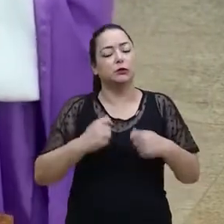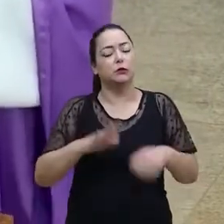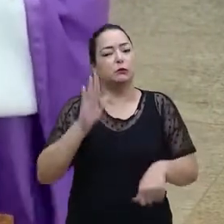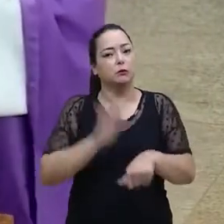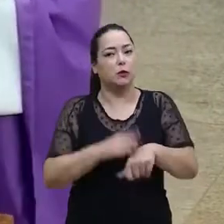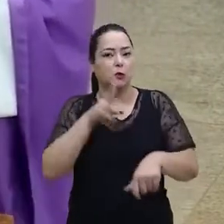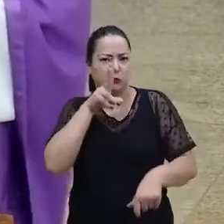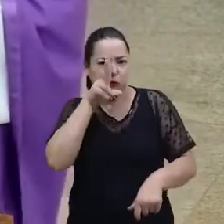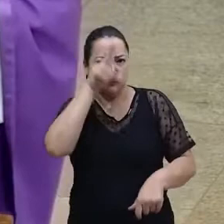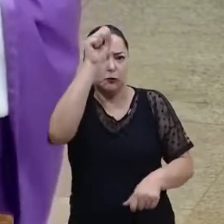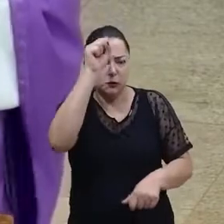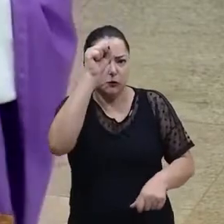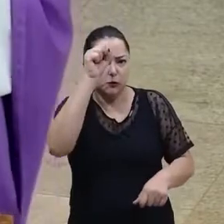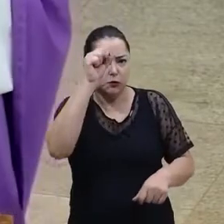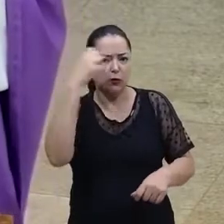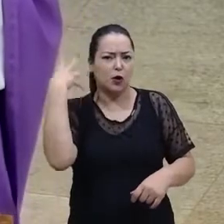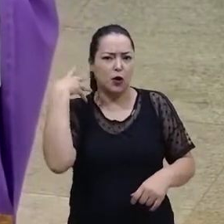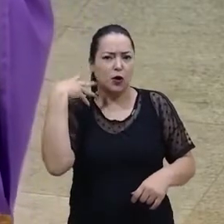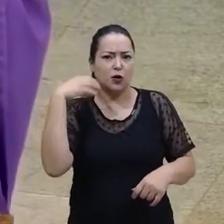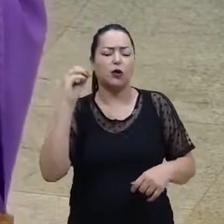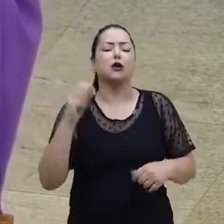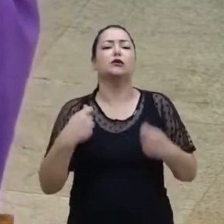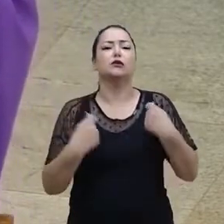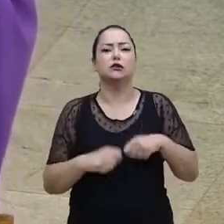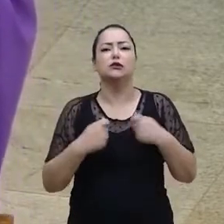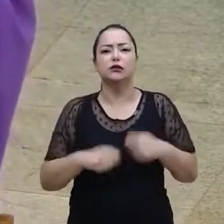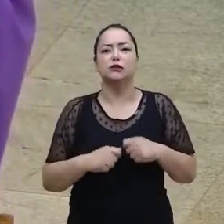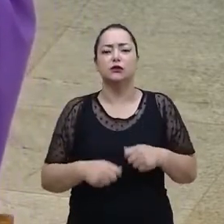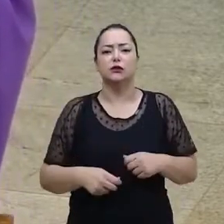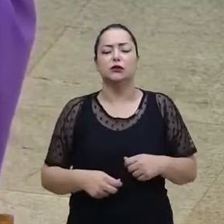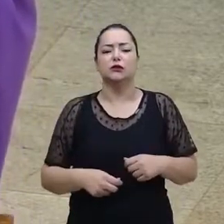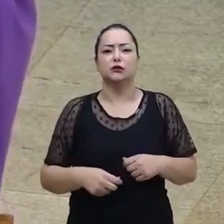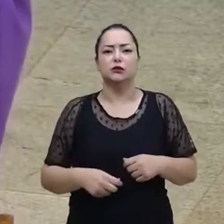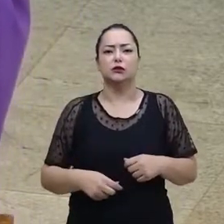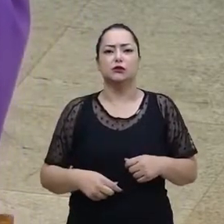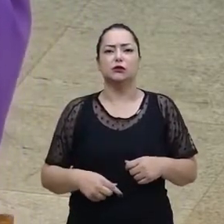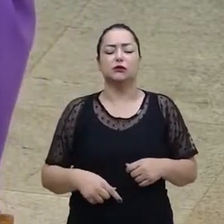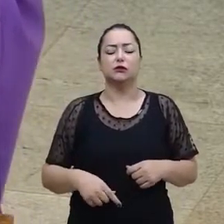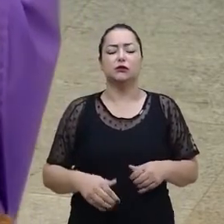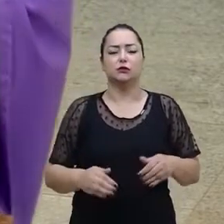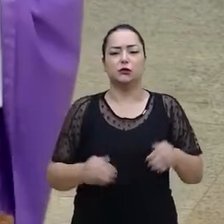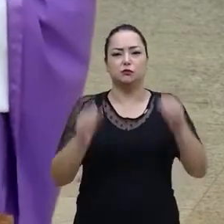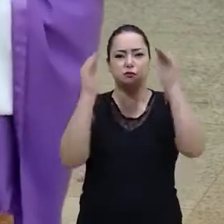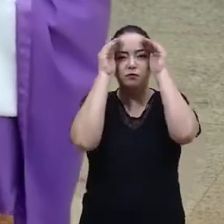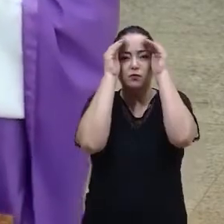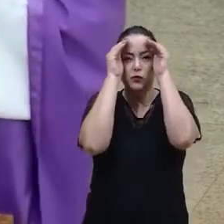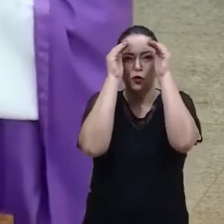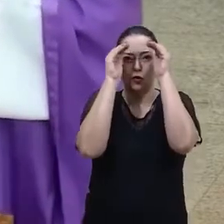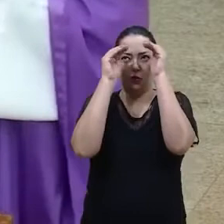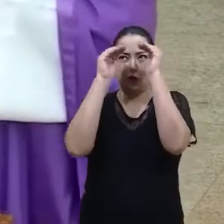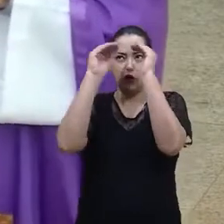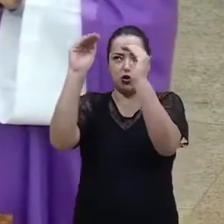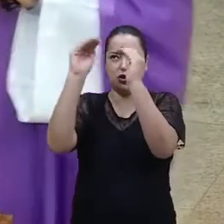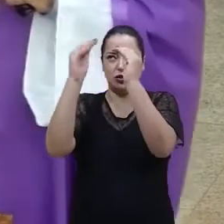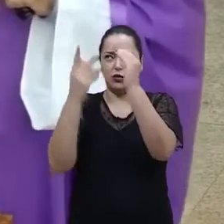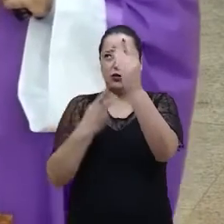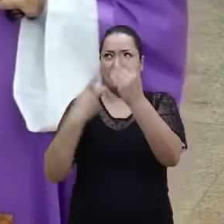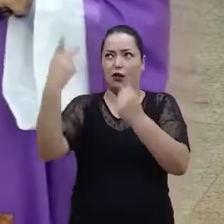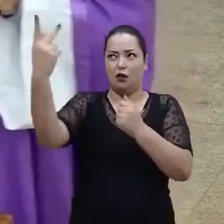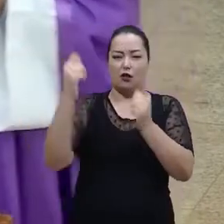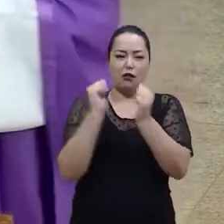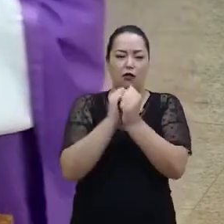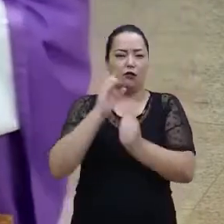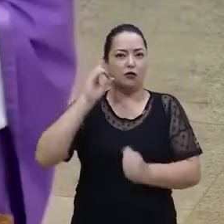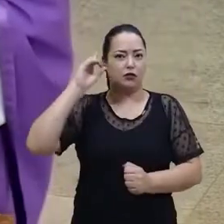buscar disciplina na vida de relação com Deus eu digo para as pessoas que é orar